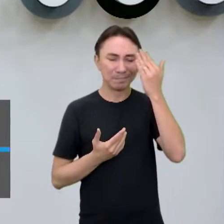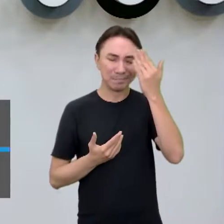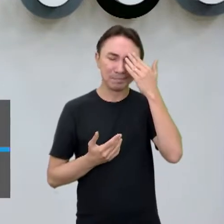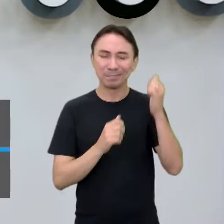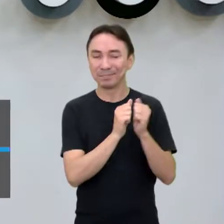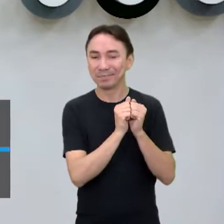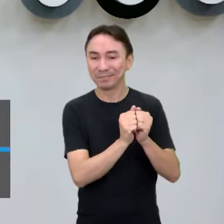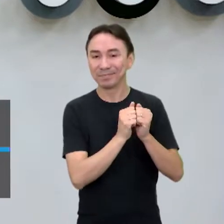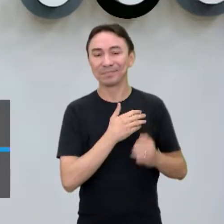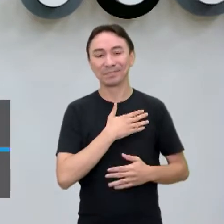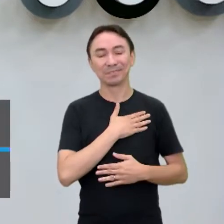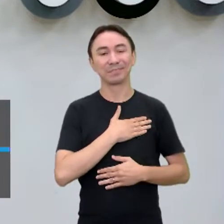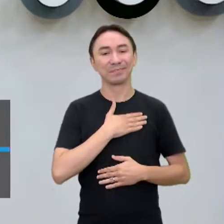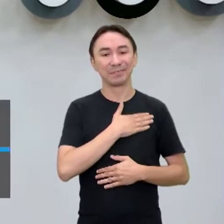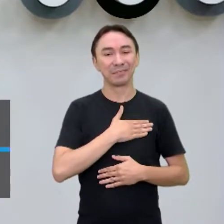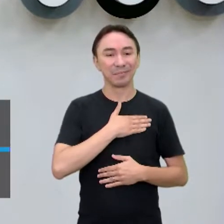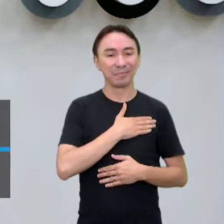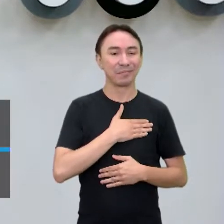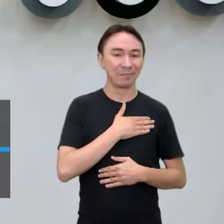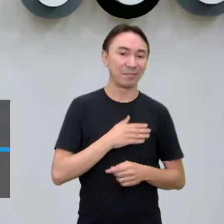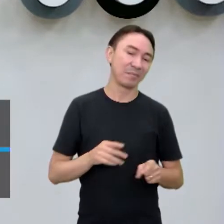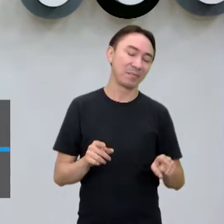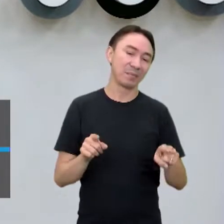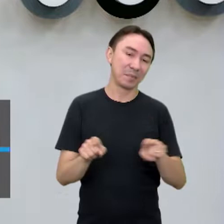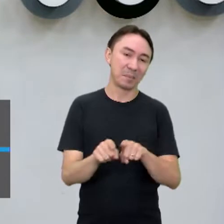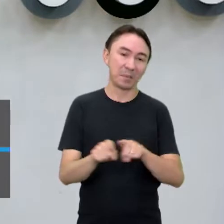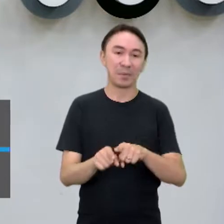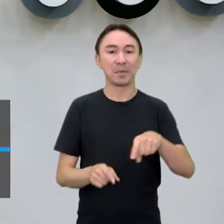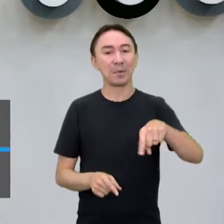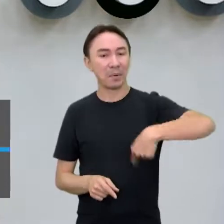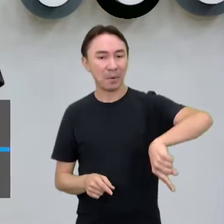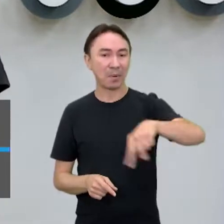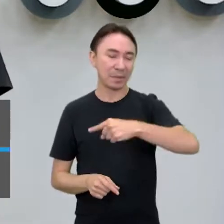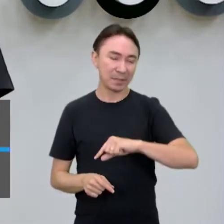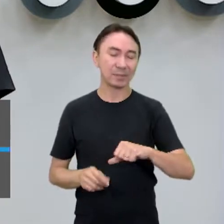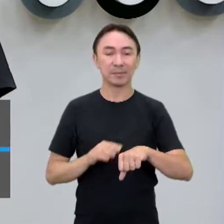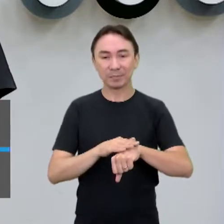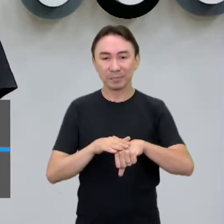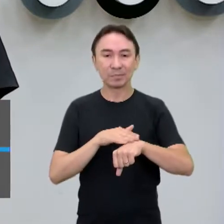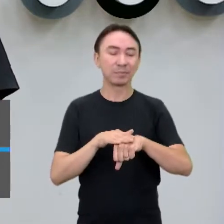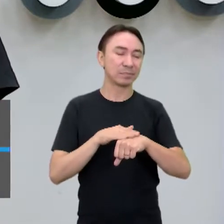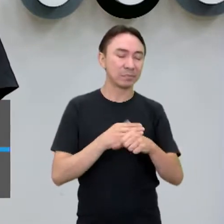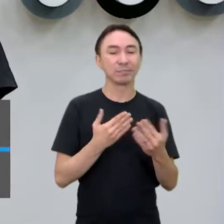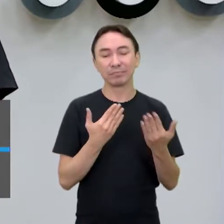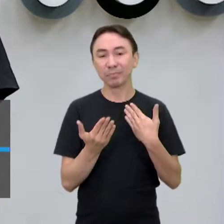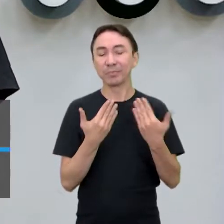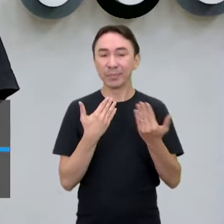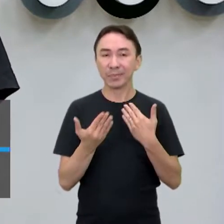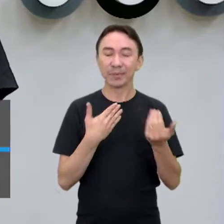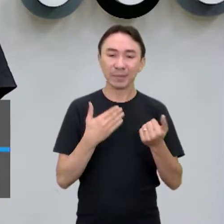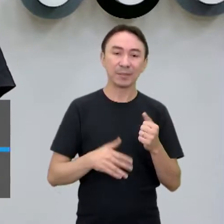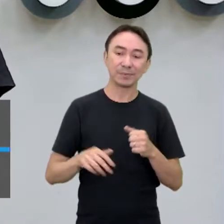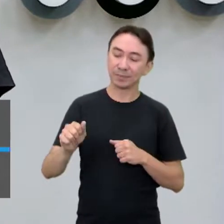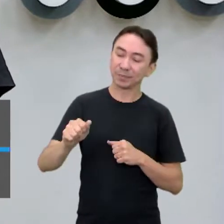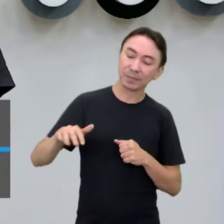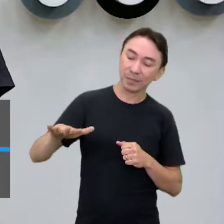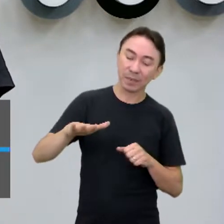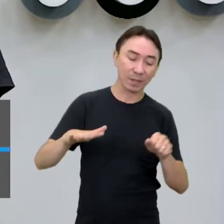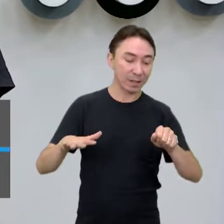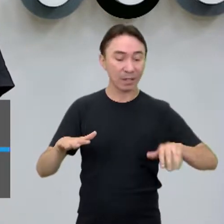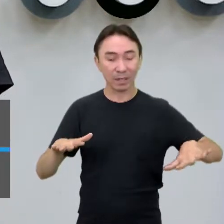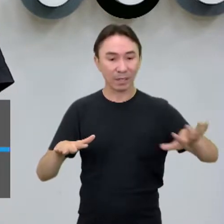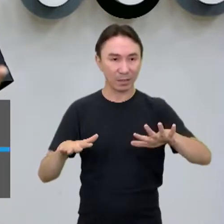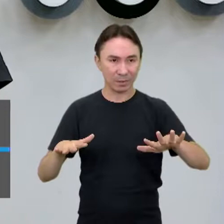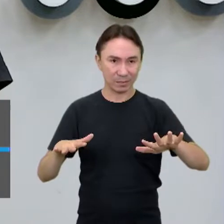gente poder discutir mais e ter essa conversa entre as áreas, né? Porque por mais que a gente seja das ciências